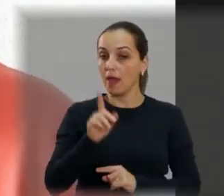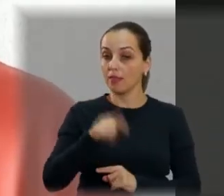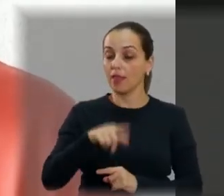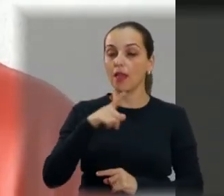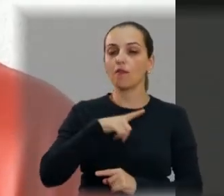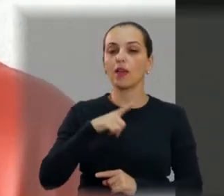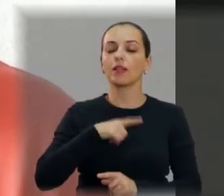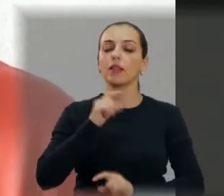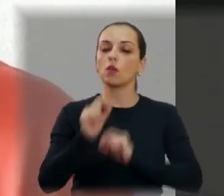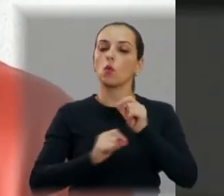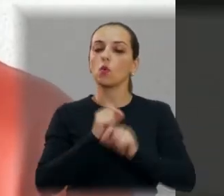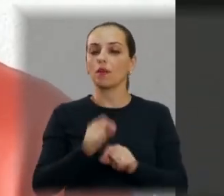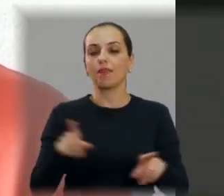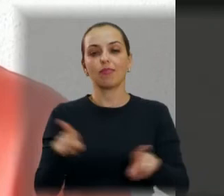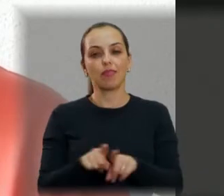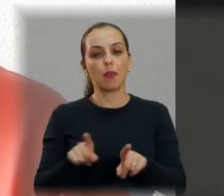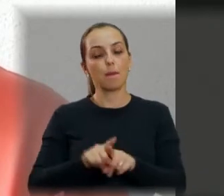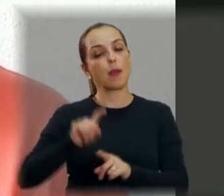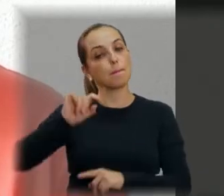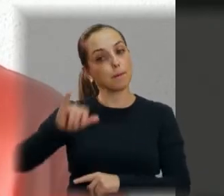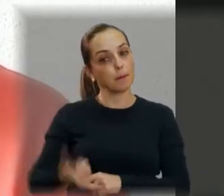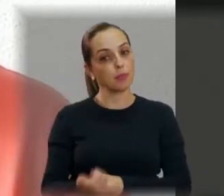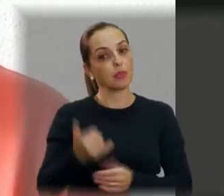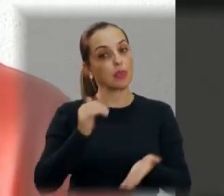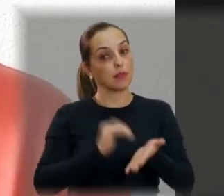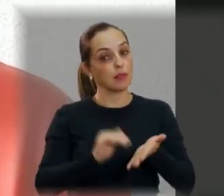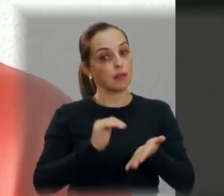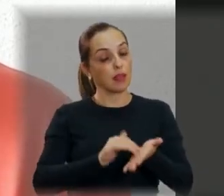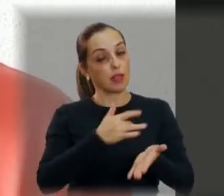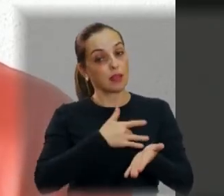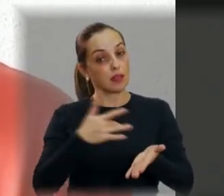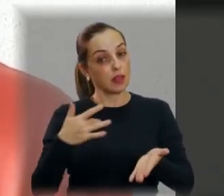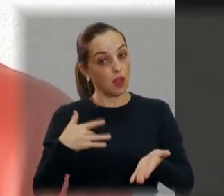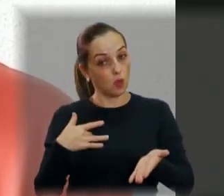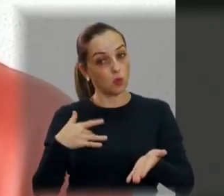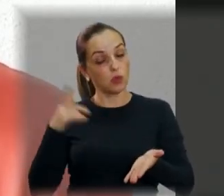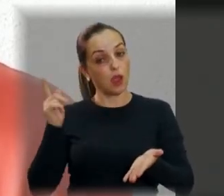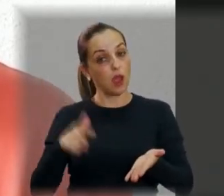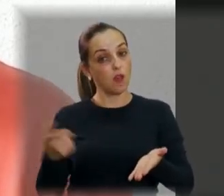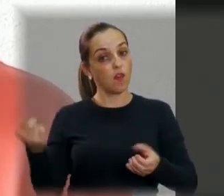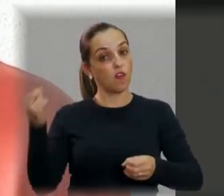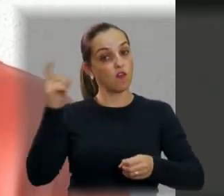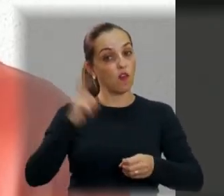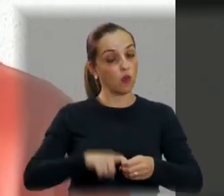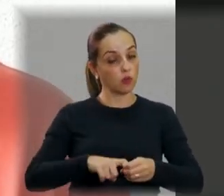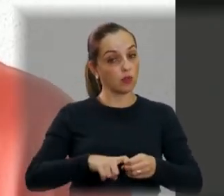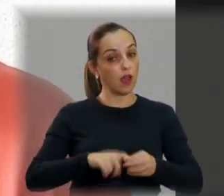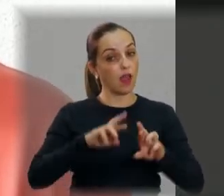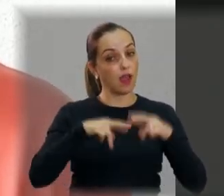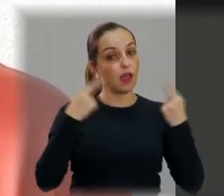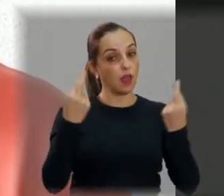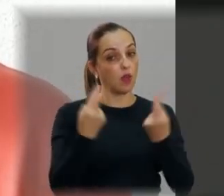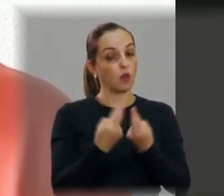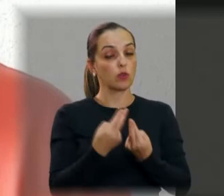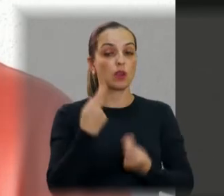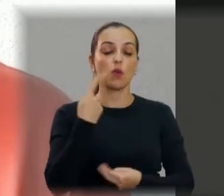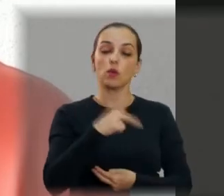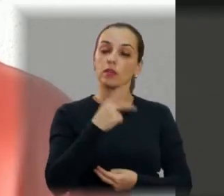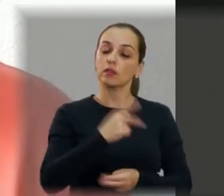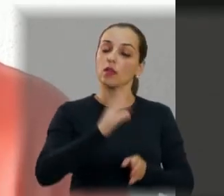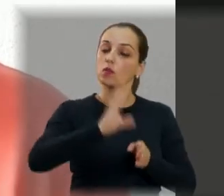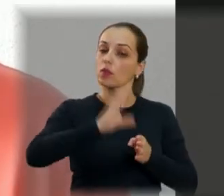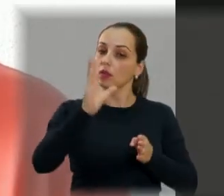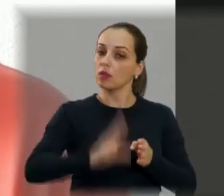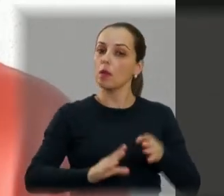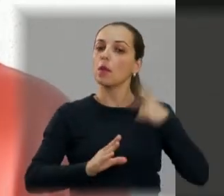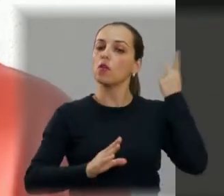avanço. E também já aproveito para anunciar que a secretária vai retomar as reuniões mensais para com os vereadores dessa casa,